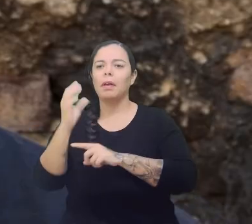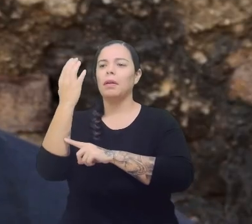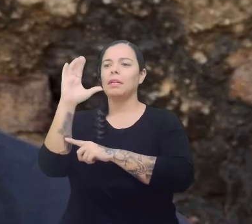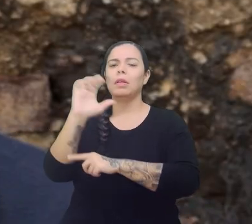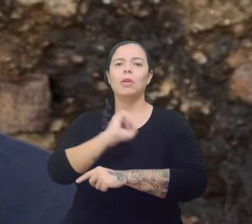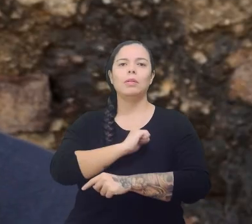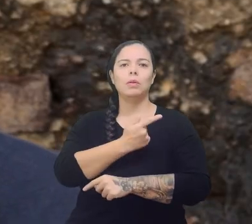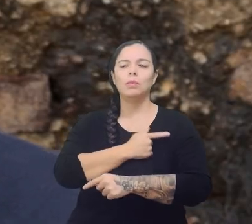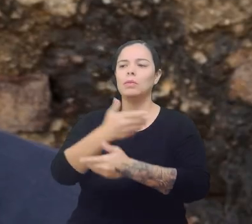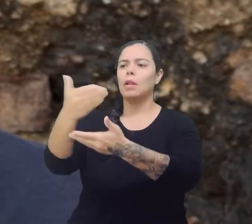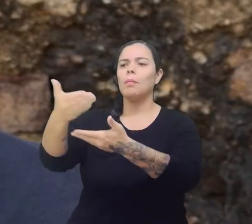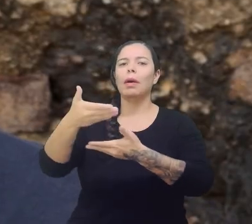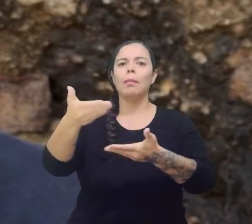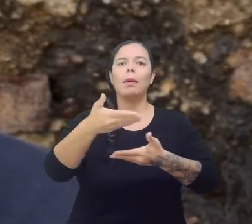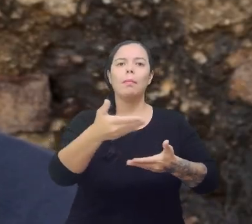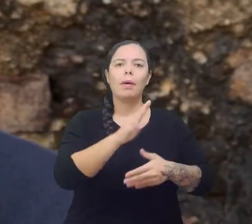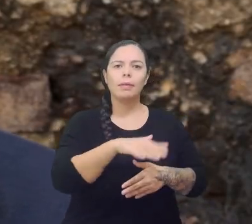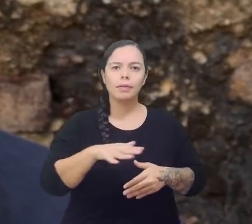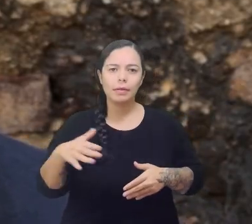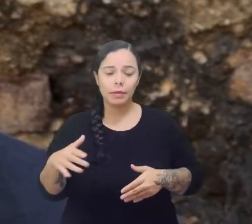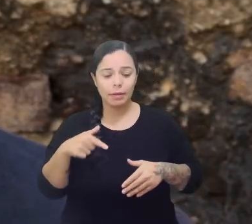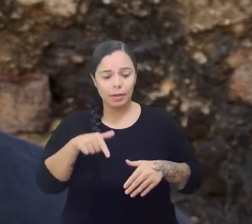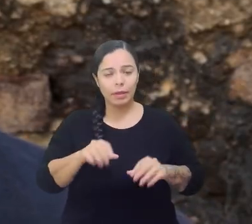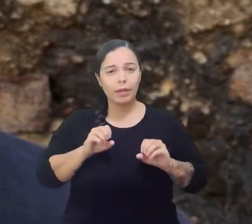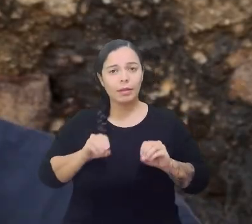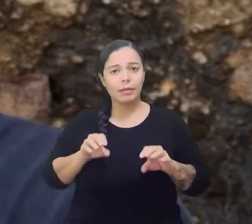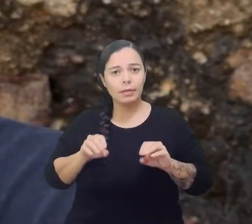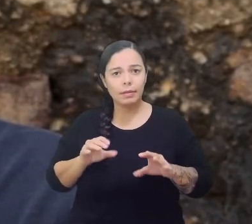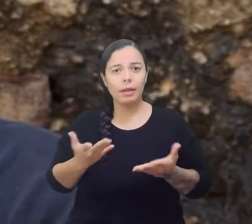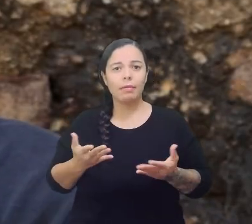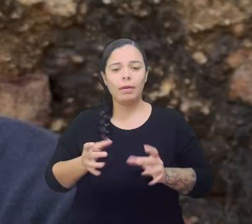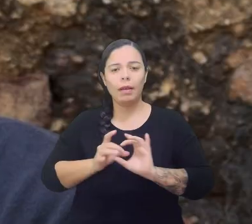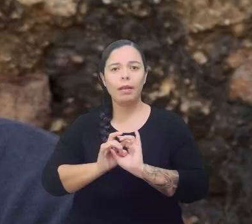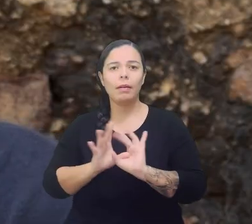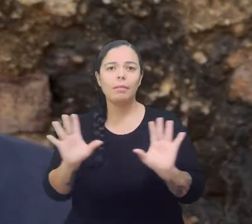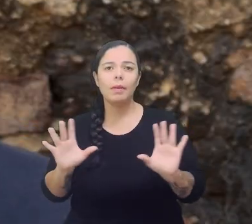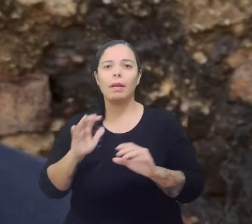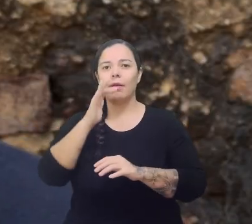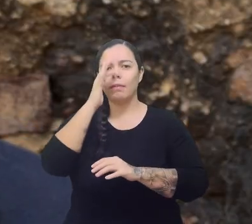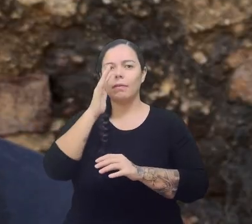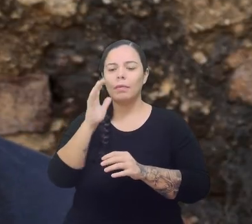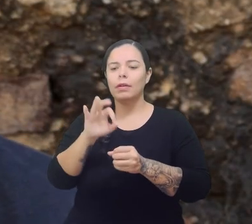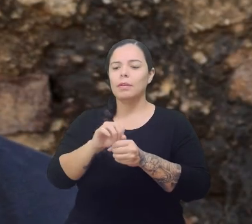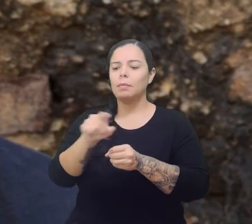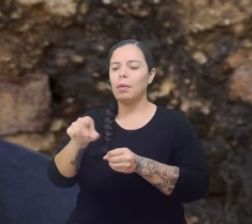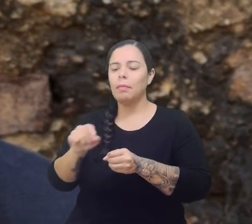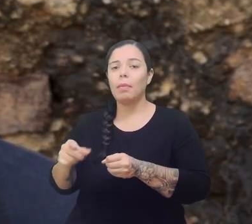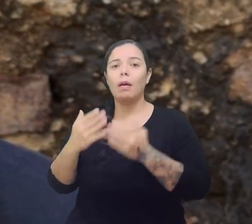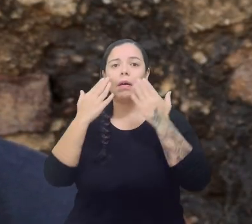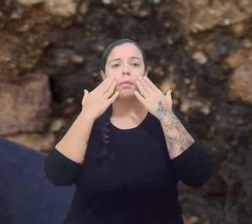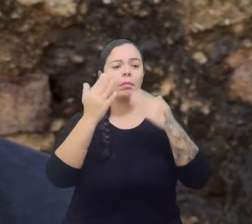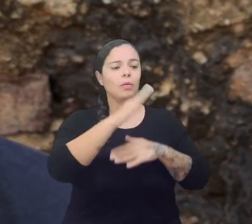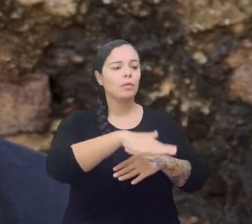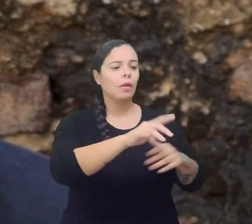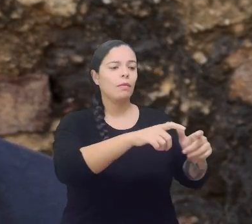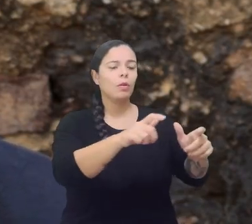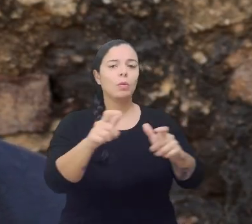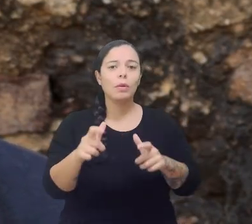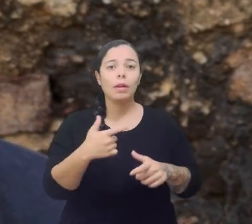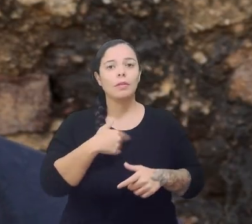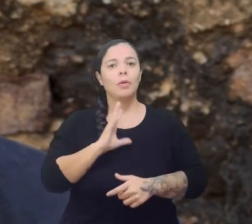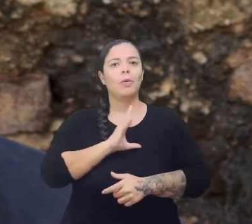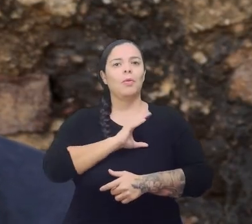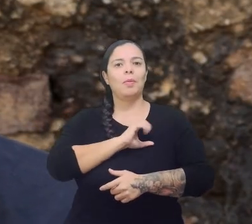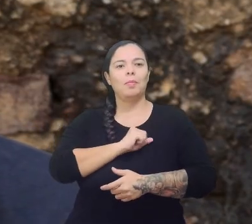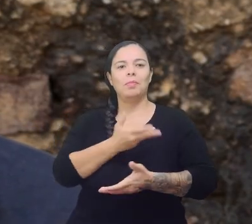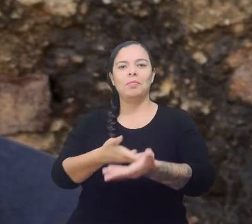as crianças plantarem mudas, apresentava os viveiros, e eu me apaixonei também por essa parte, né, de ajudar